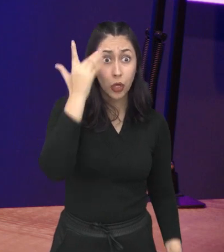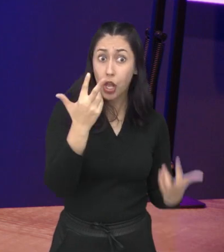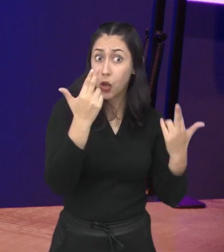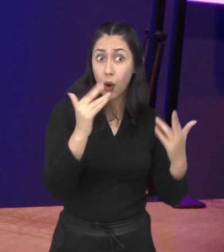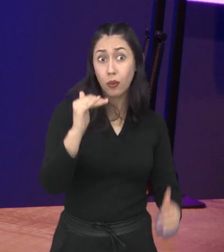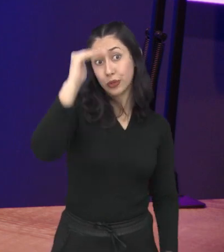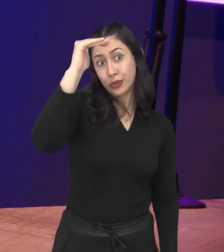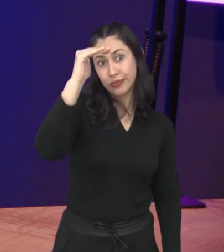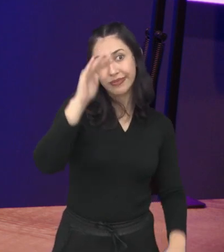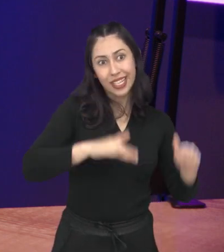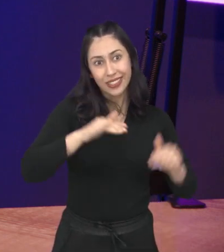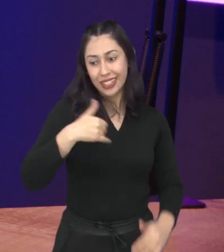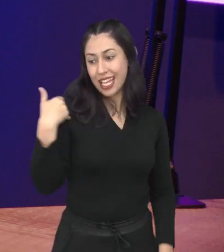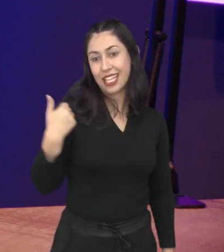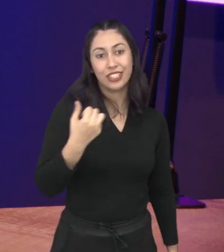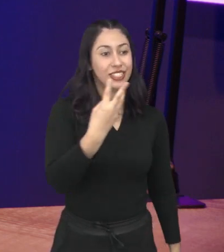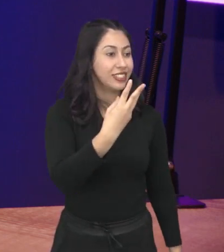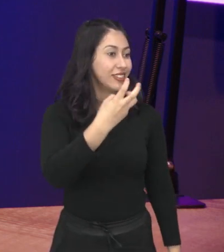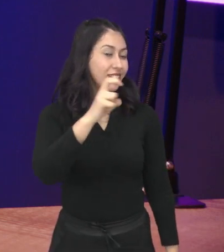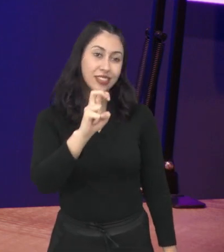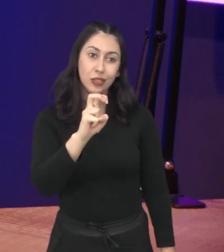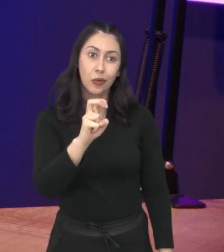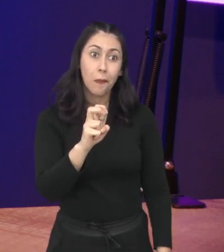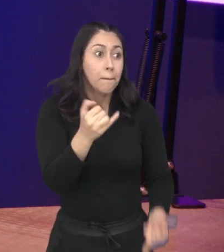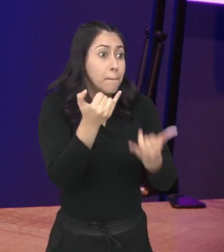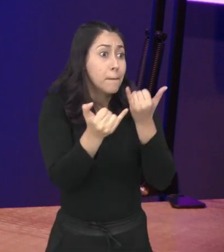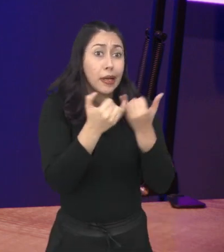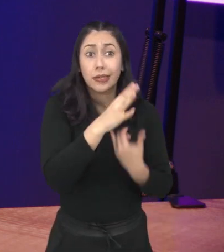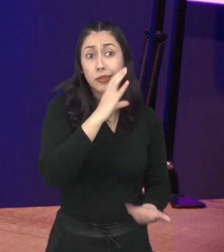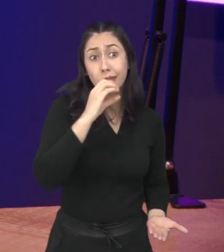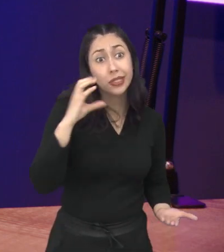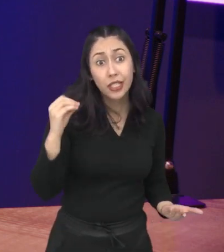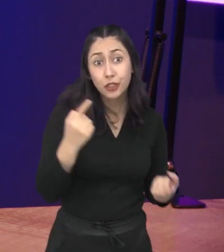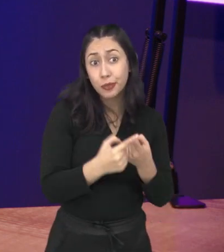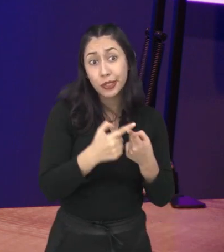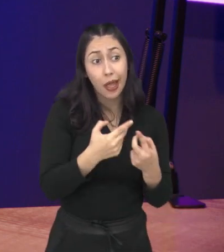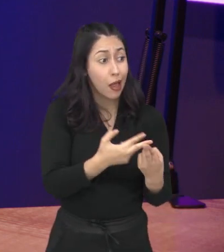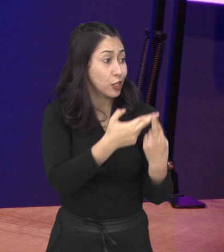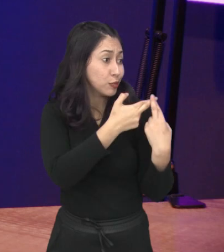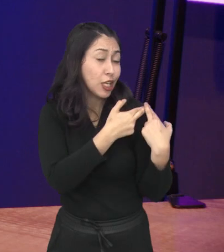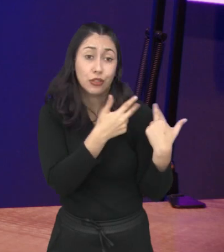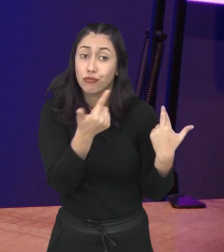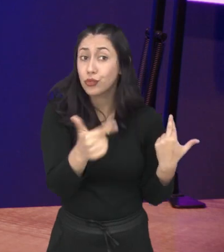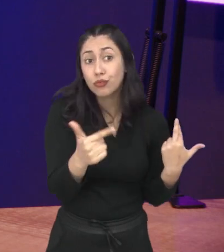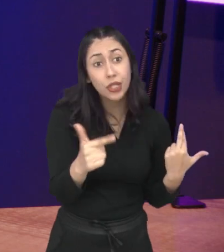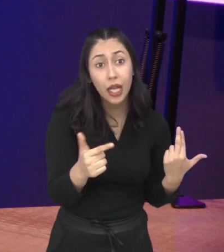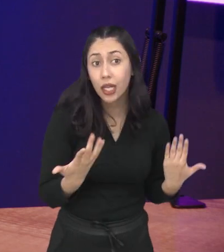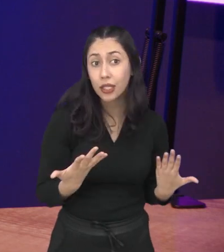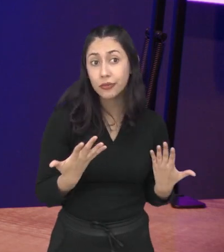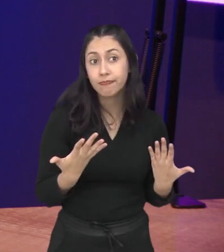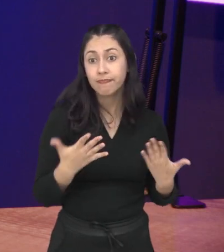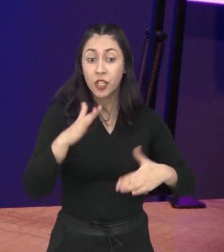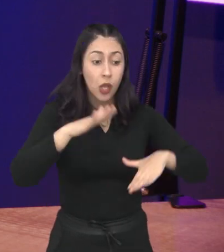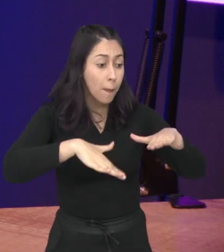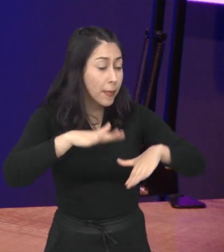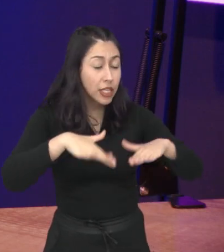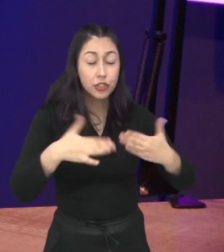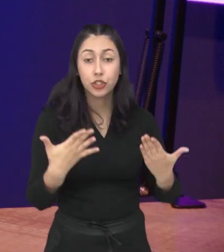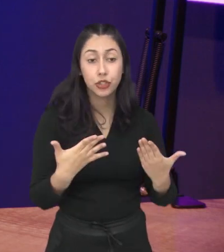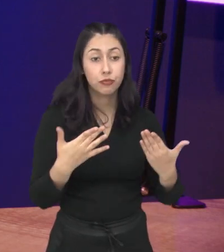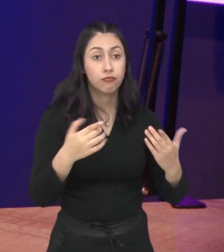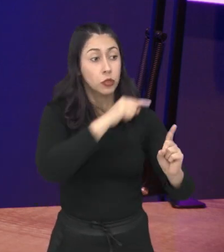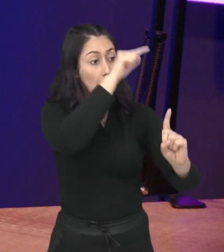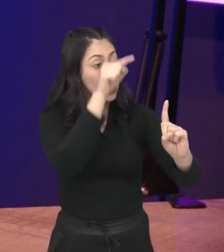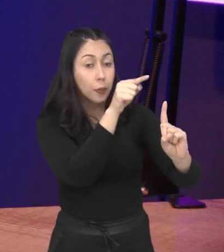mais adulta do que uma de 35, 40, porque depende das responsabilidades que ela tem, depende do ambiente em que ela foi criada,